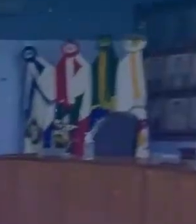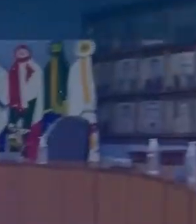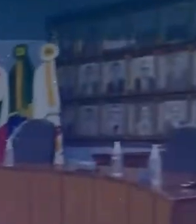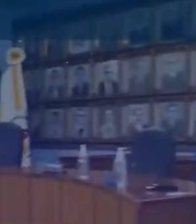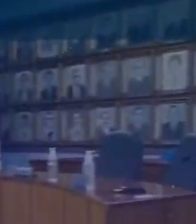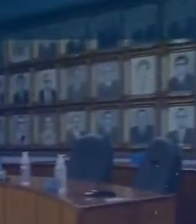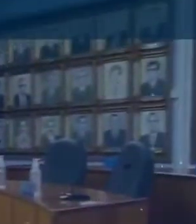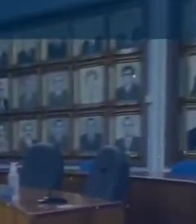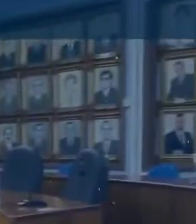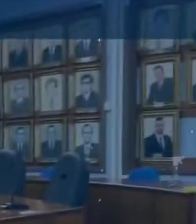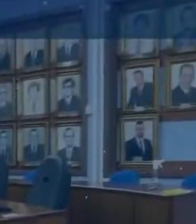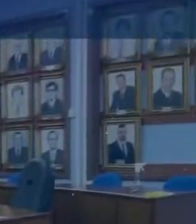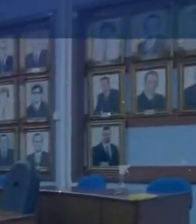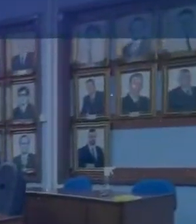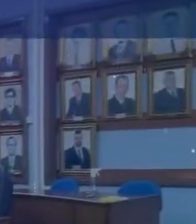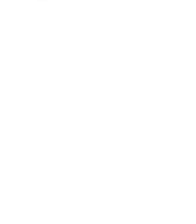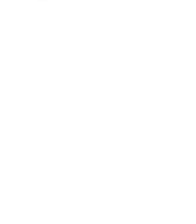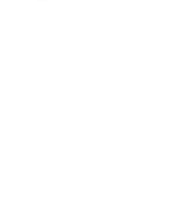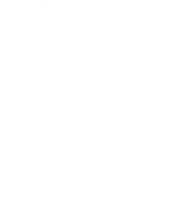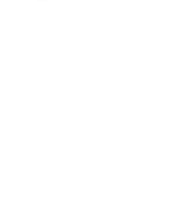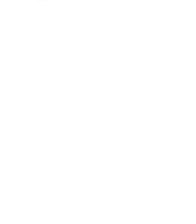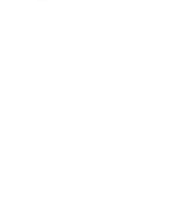E aí